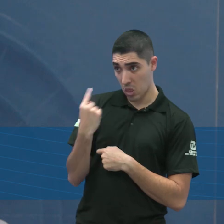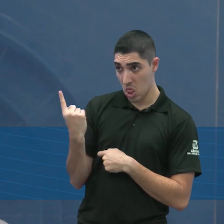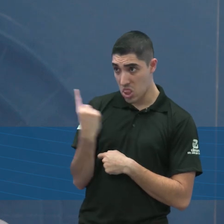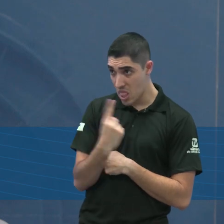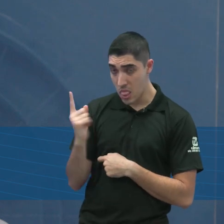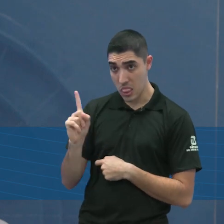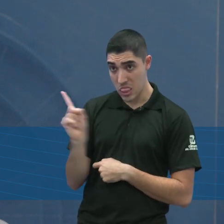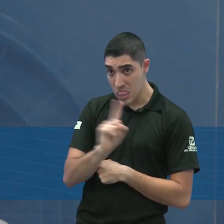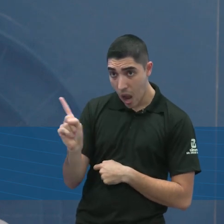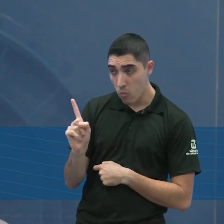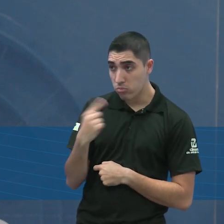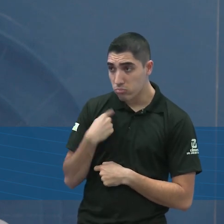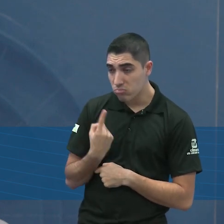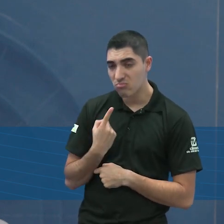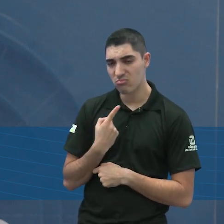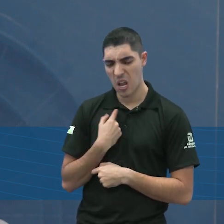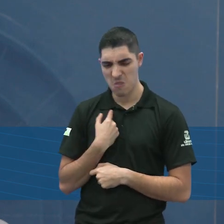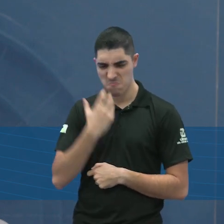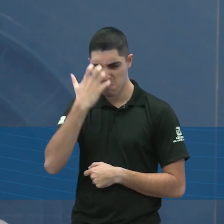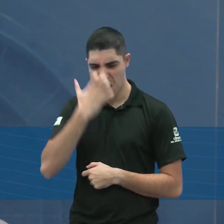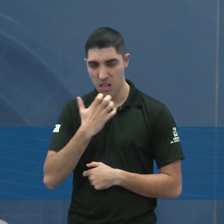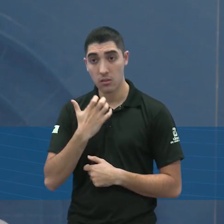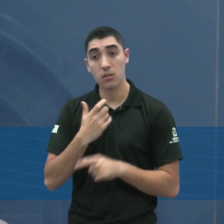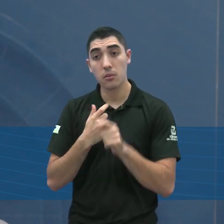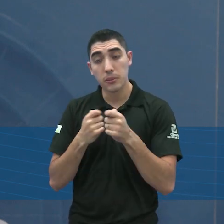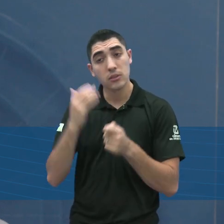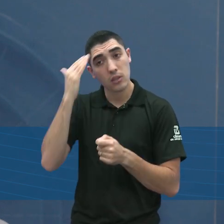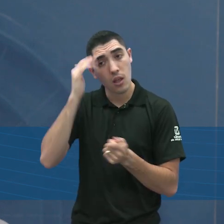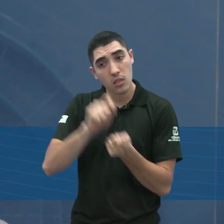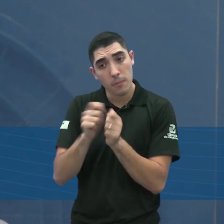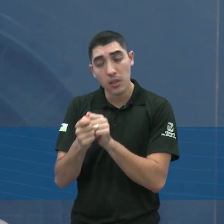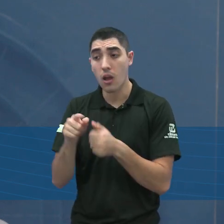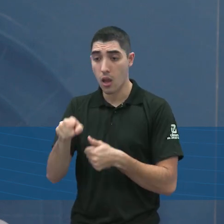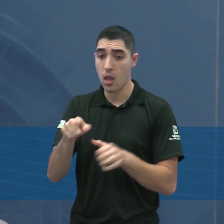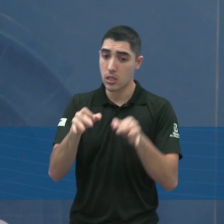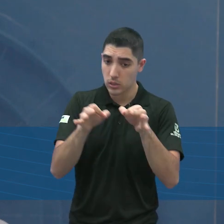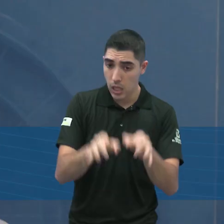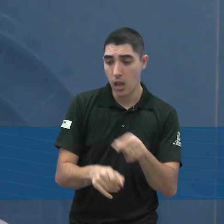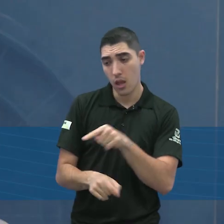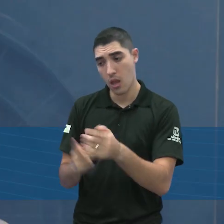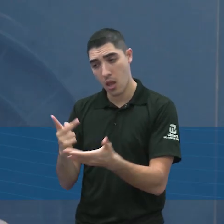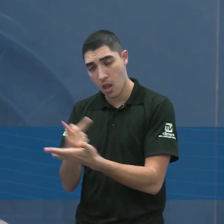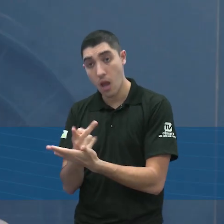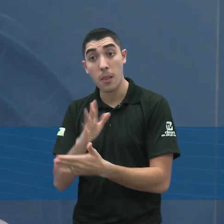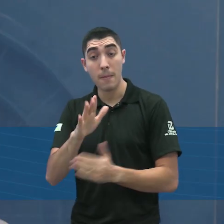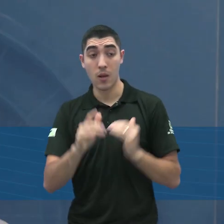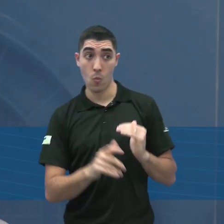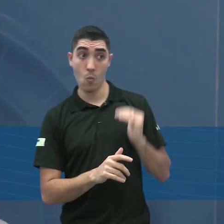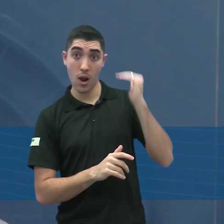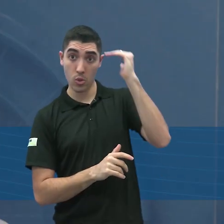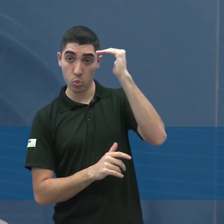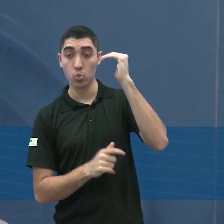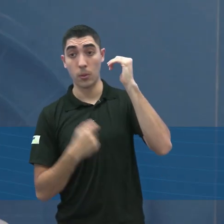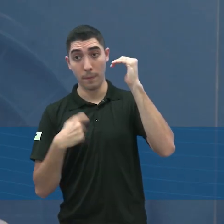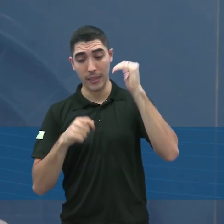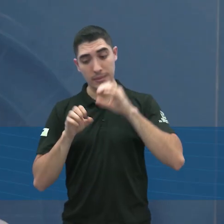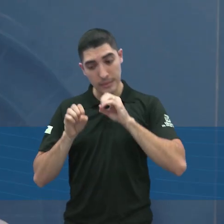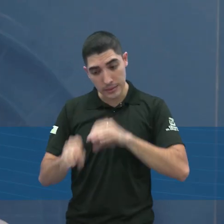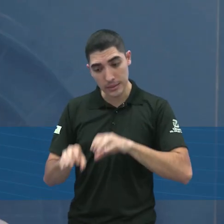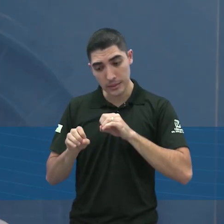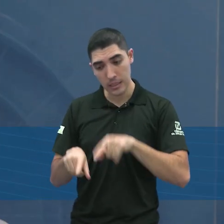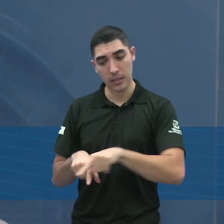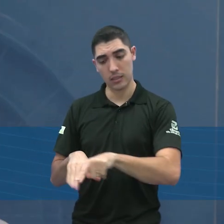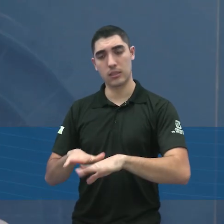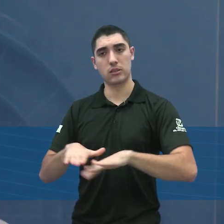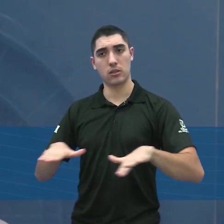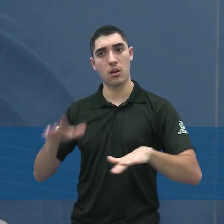alguns nãos, e isso é resiliência. A gente precisa ensinar o que é certo, o que é errado, cabe aos adultos